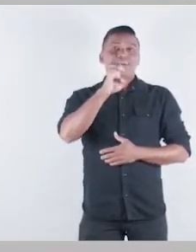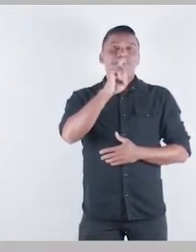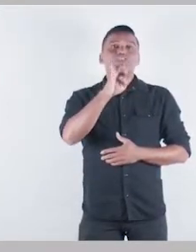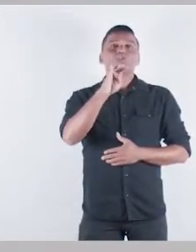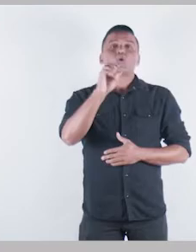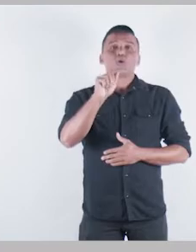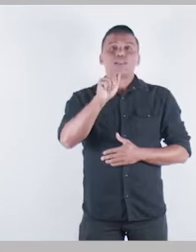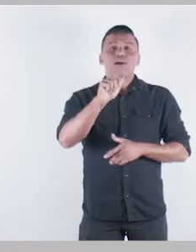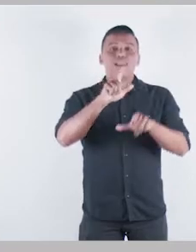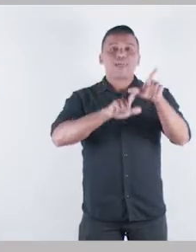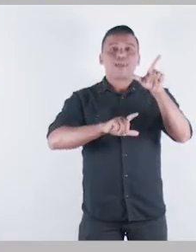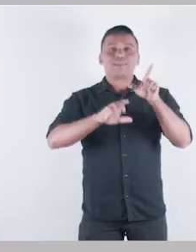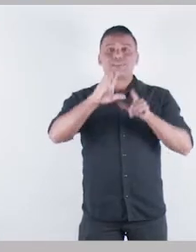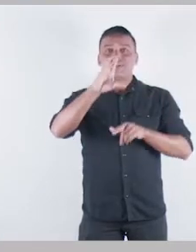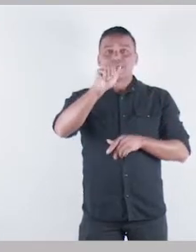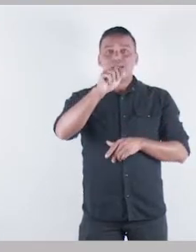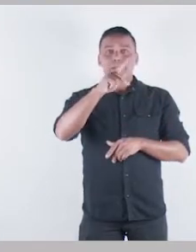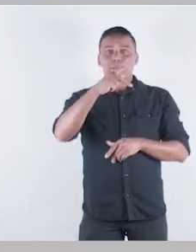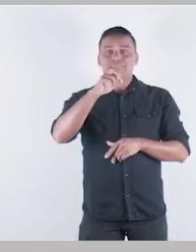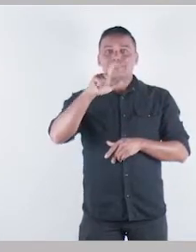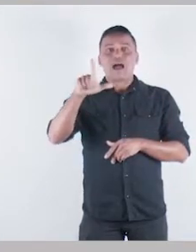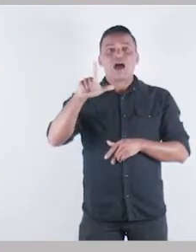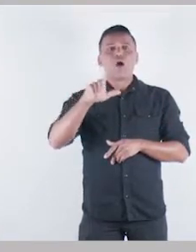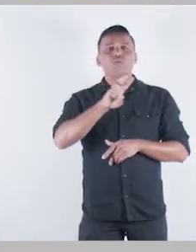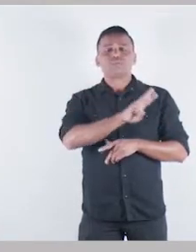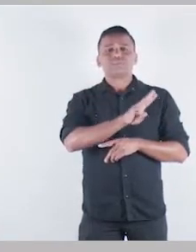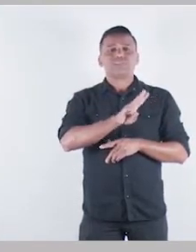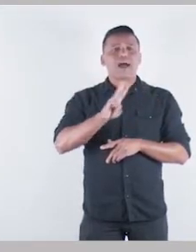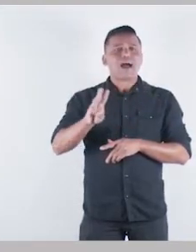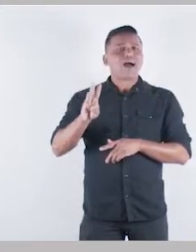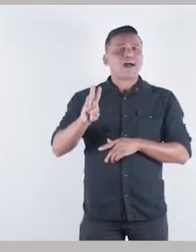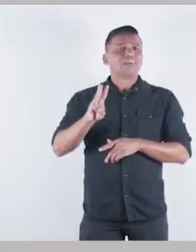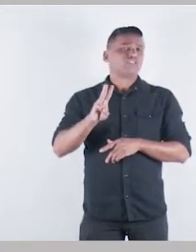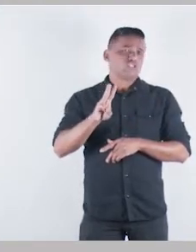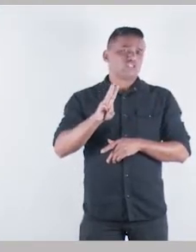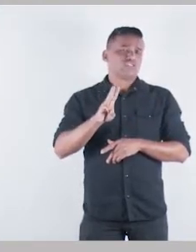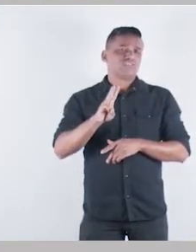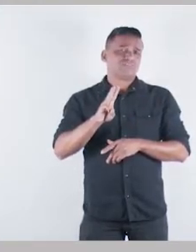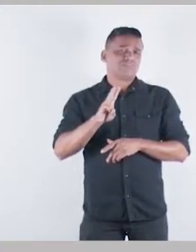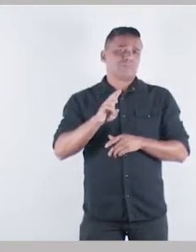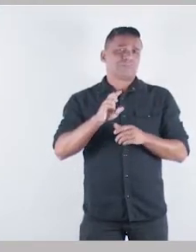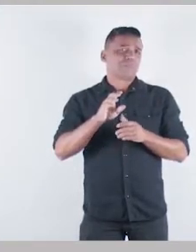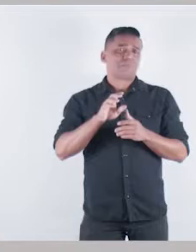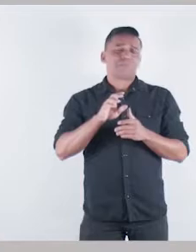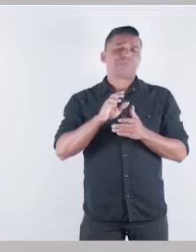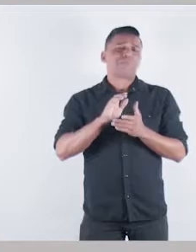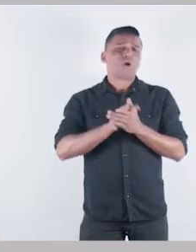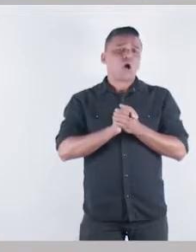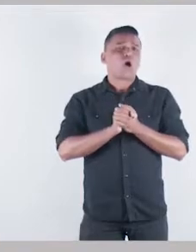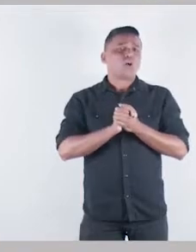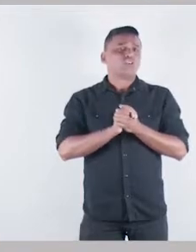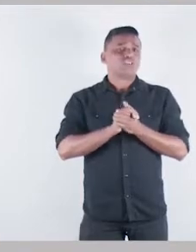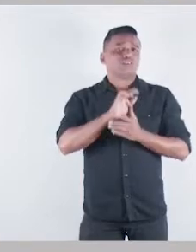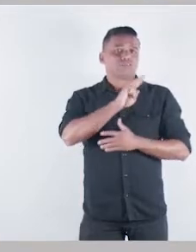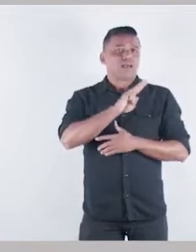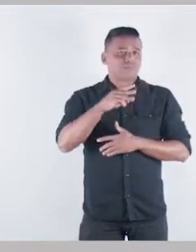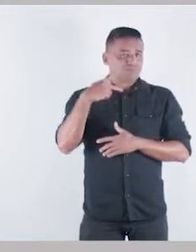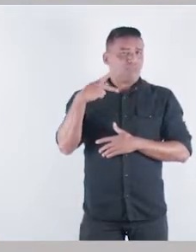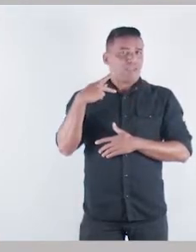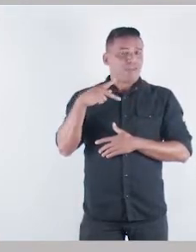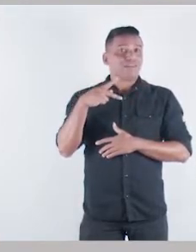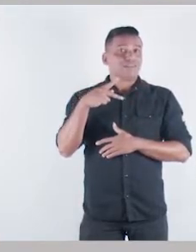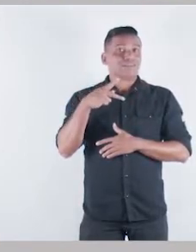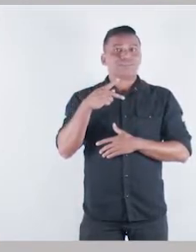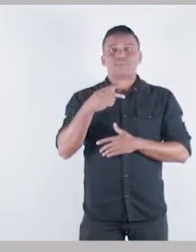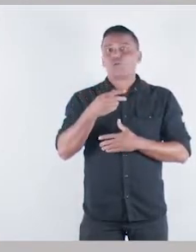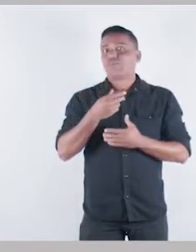pode ser adquirido pelo site da editora, é só botar Letra Capital ou /LCMOG, que vai aparecer os meus